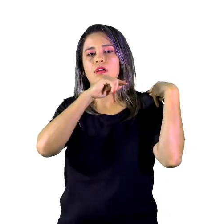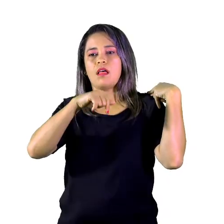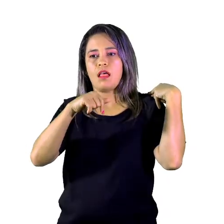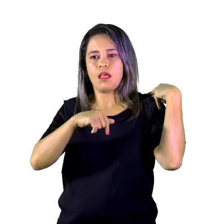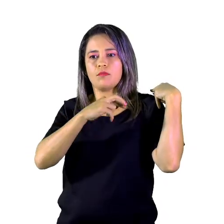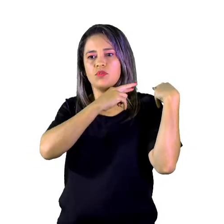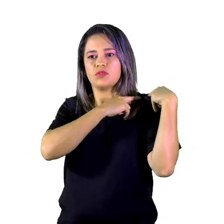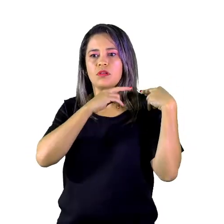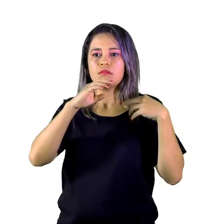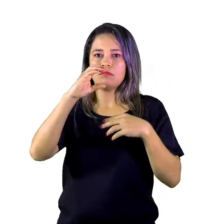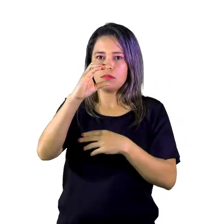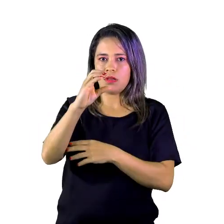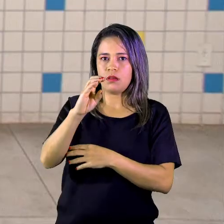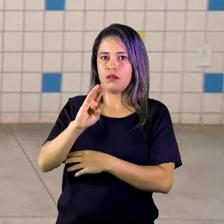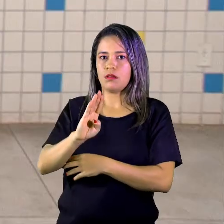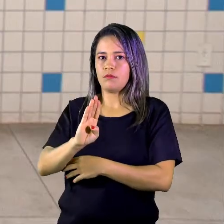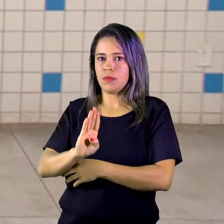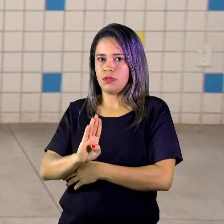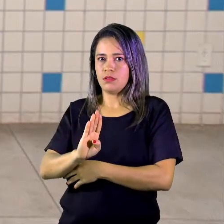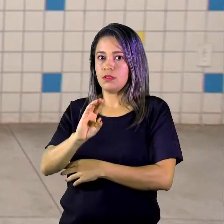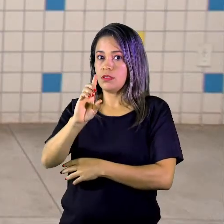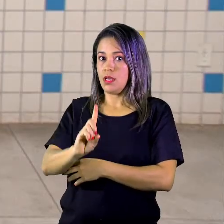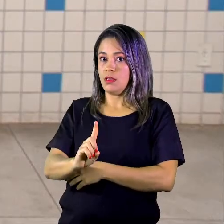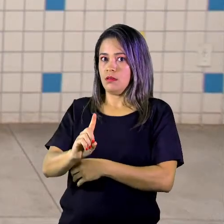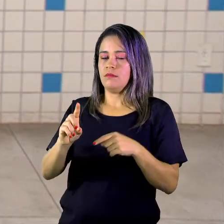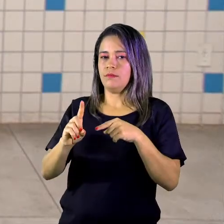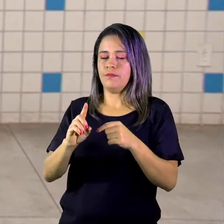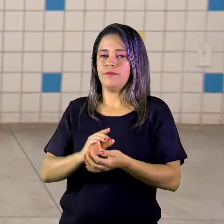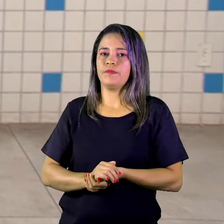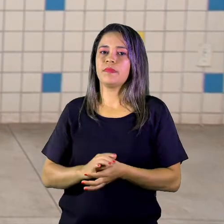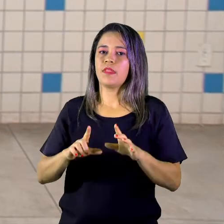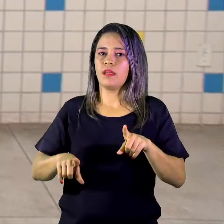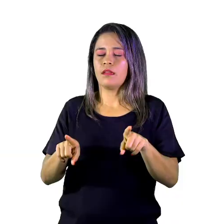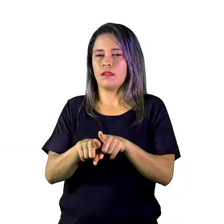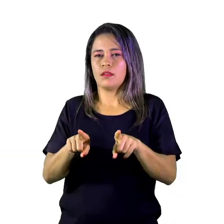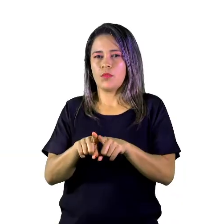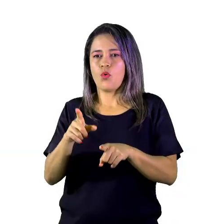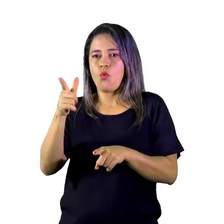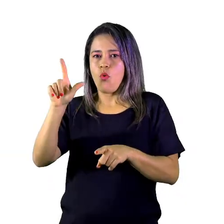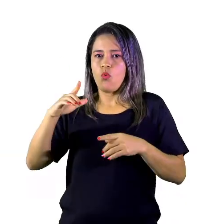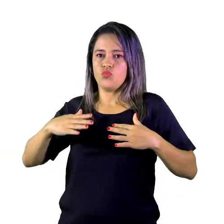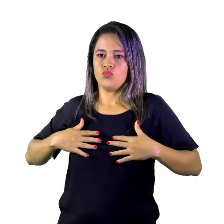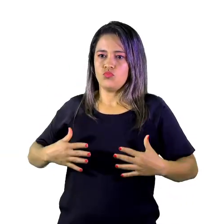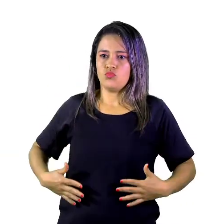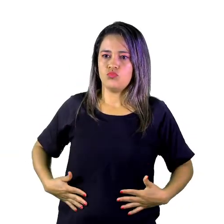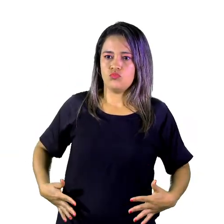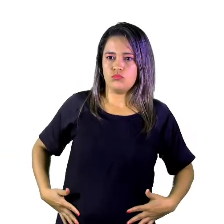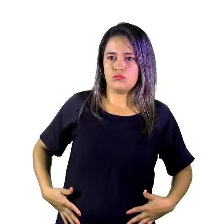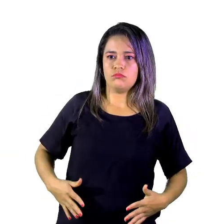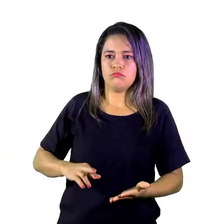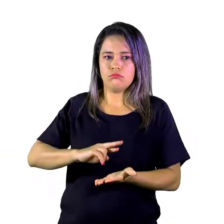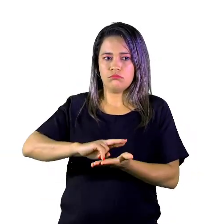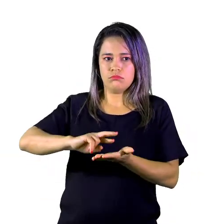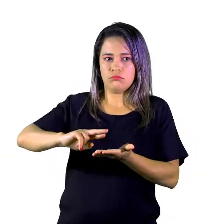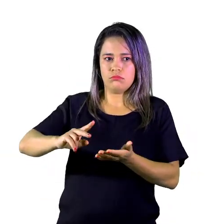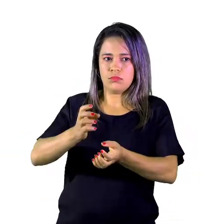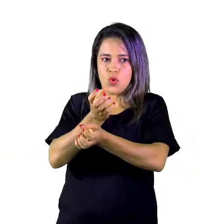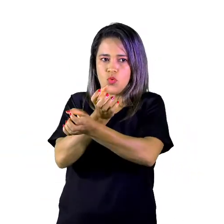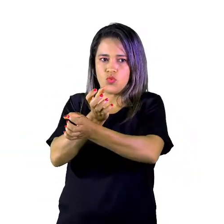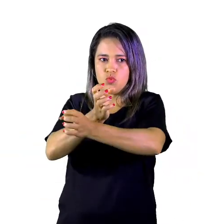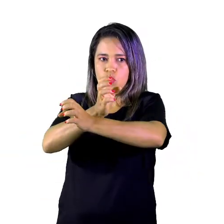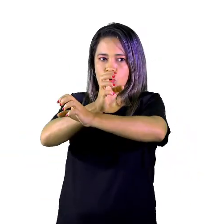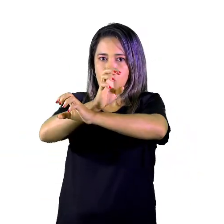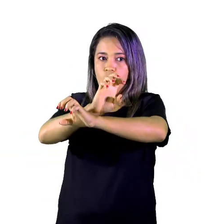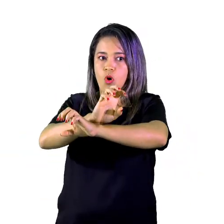T e B. E tem também os outros órgãos, linfonodos, adenoides,